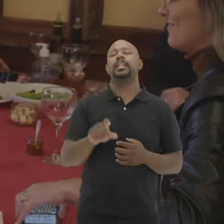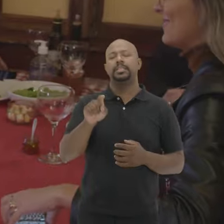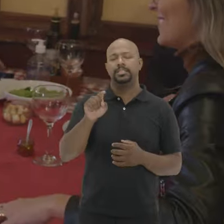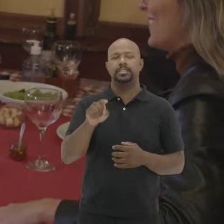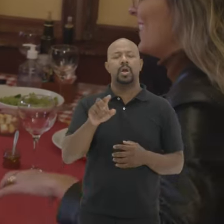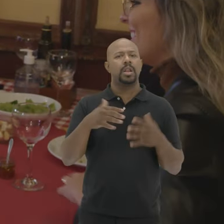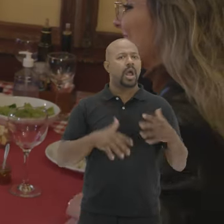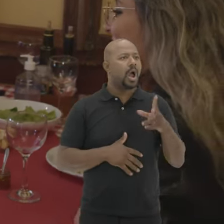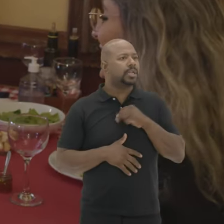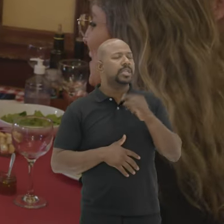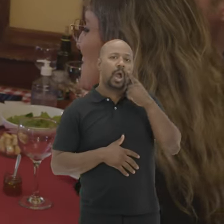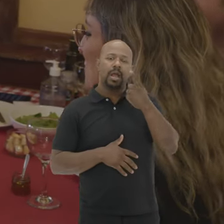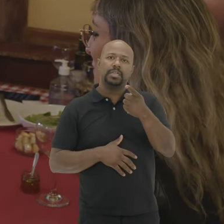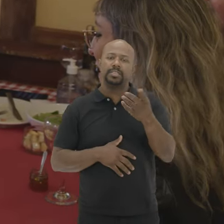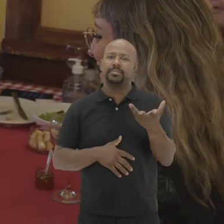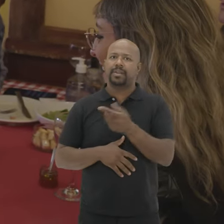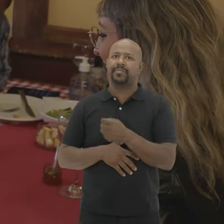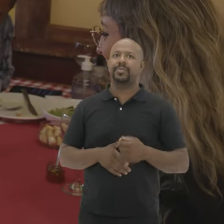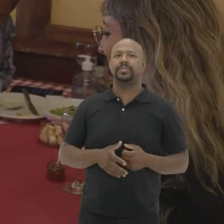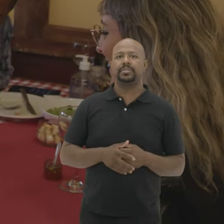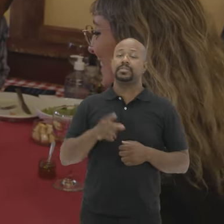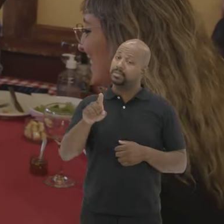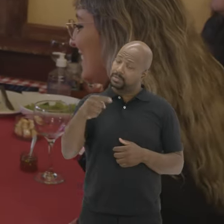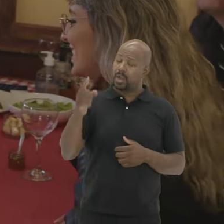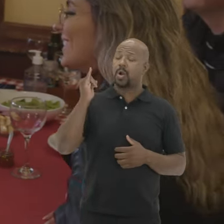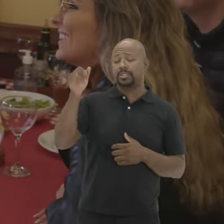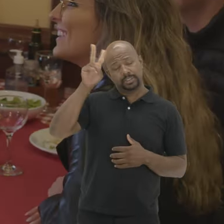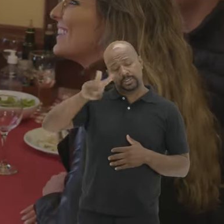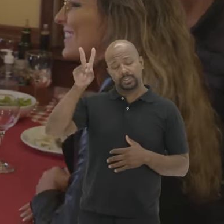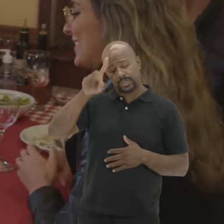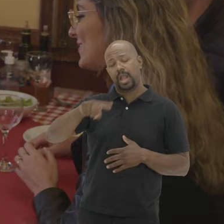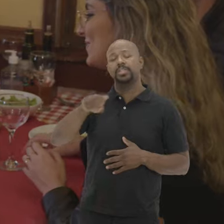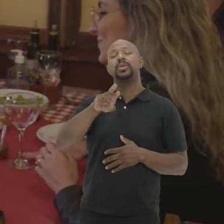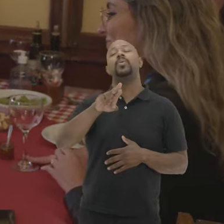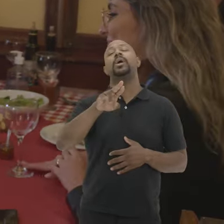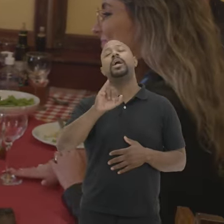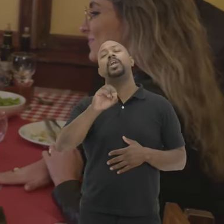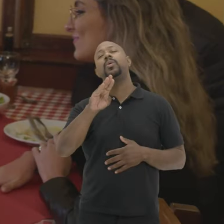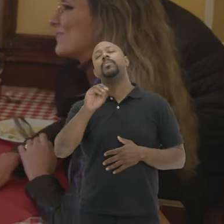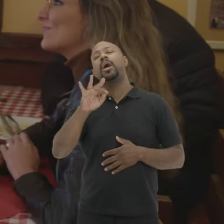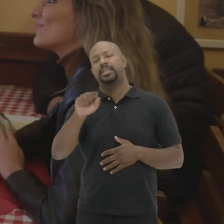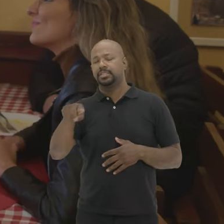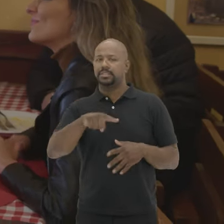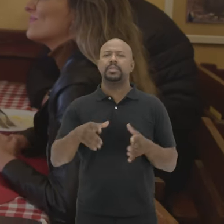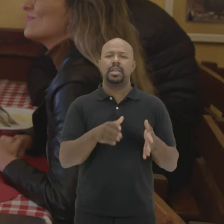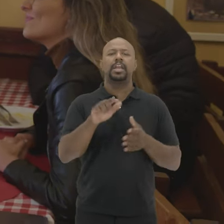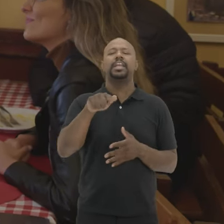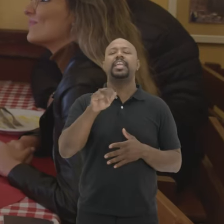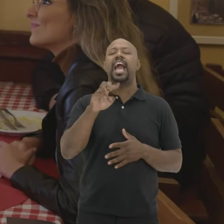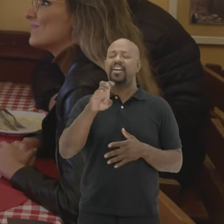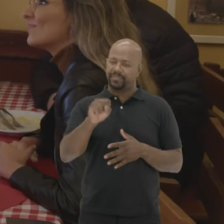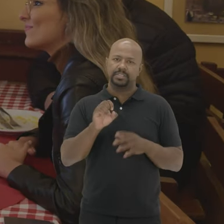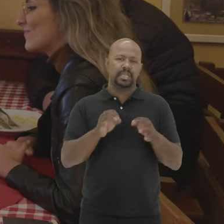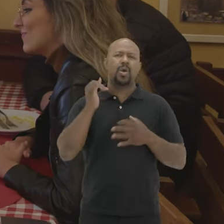Aqui está o nono, Mauro Vitória. Oh, contando histórias do nono, contando as histórias do Rio Poca. Que Rio legal. Piave, Rio Piave,